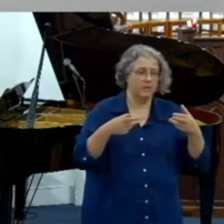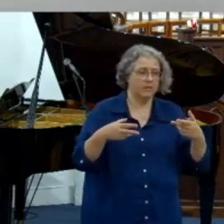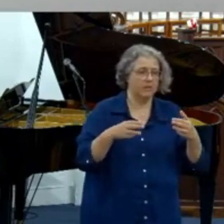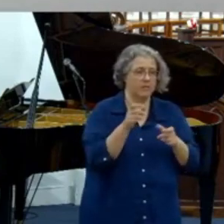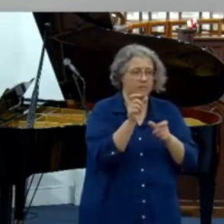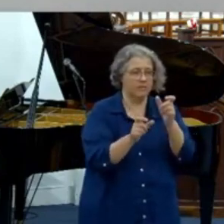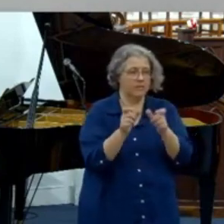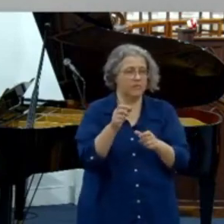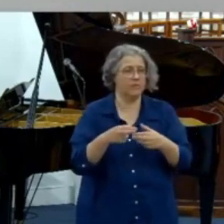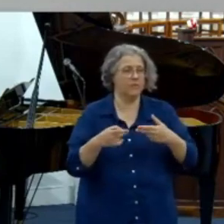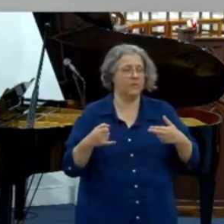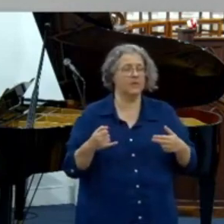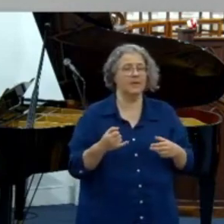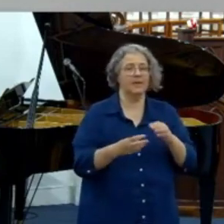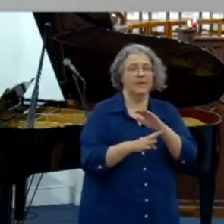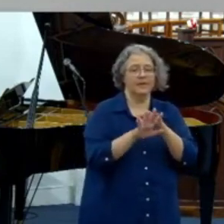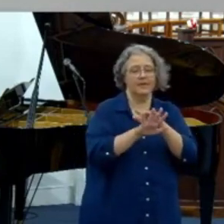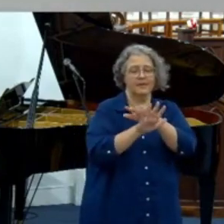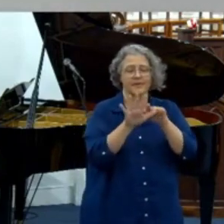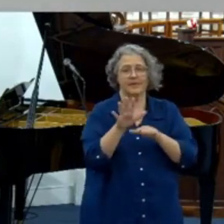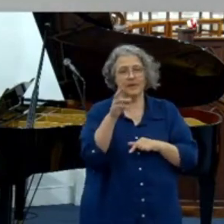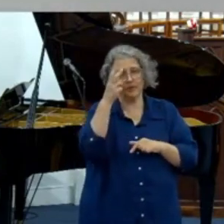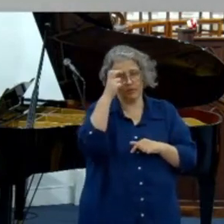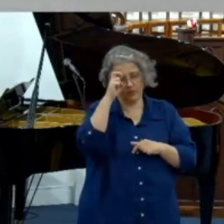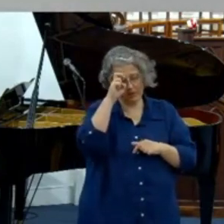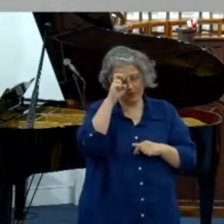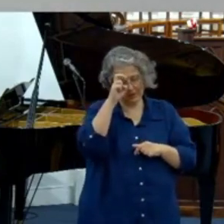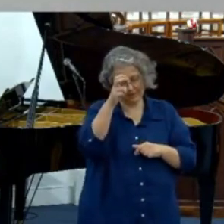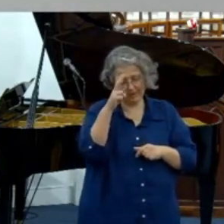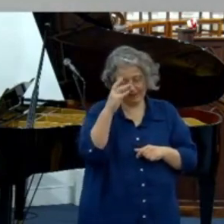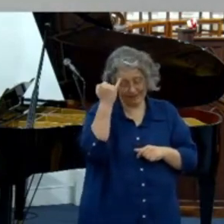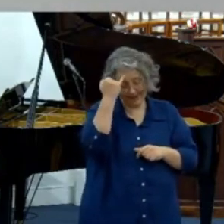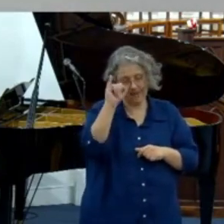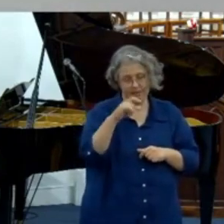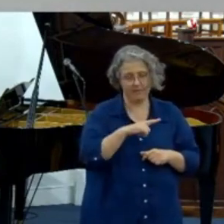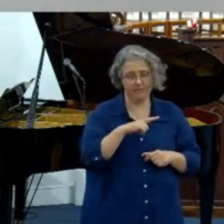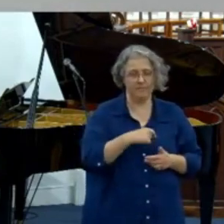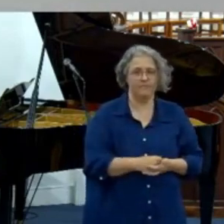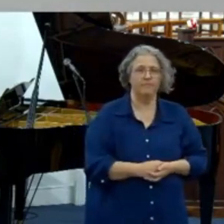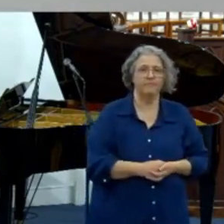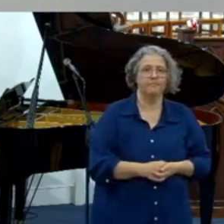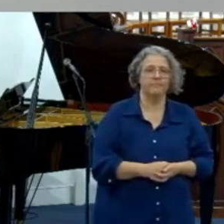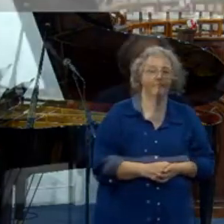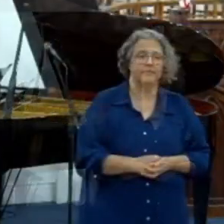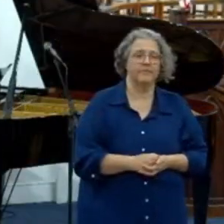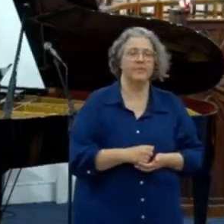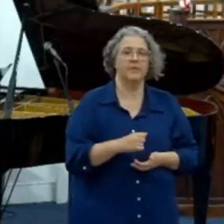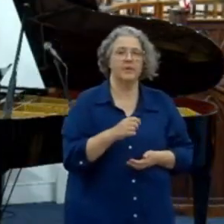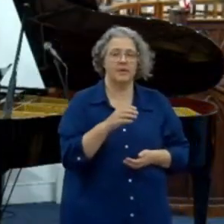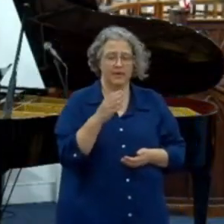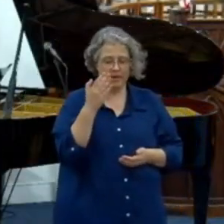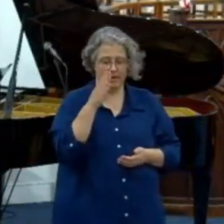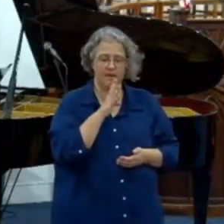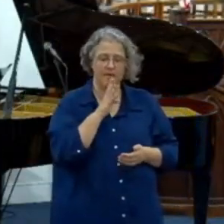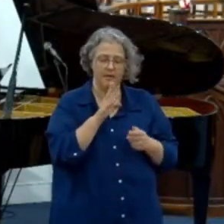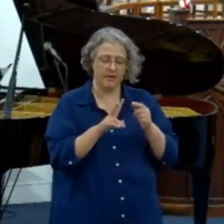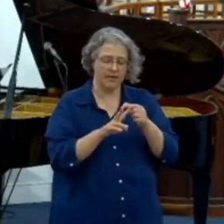Gostaria de falar sobre cinco ideias desse texto, nessa noite, sobre reconhecimento,